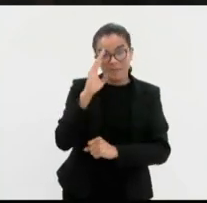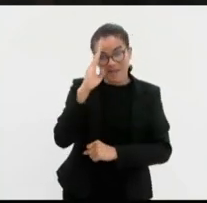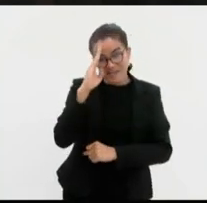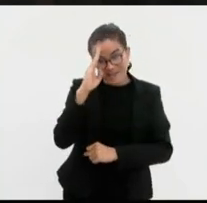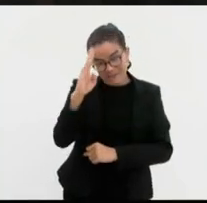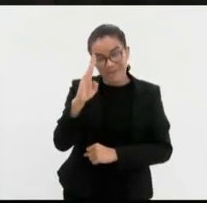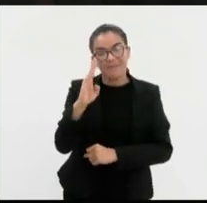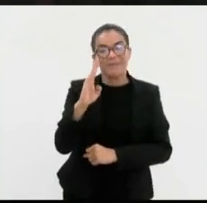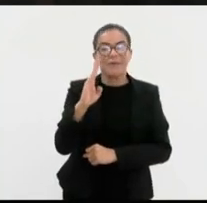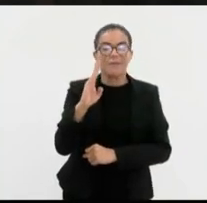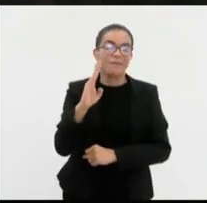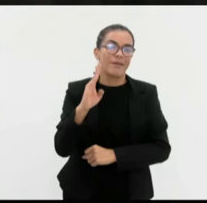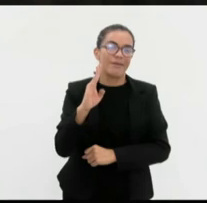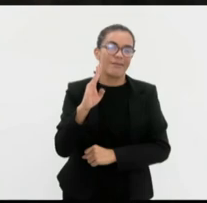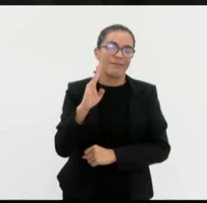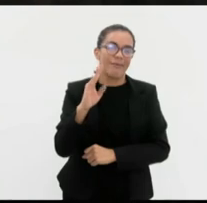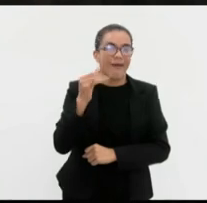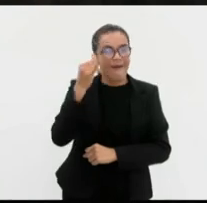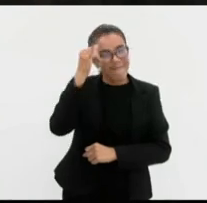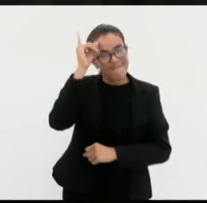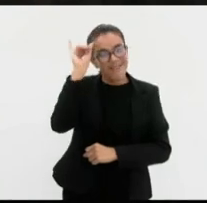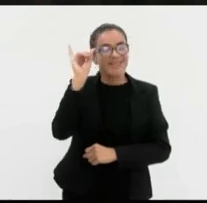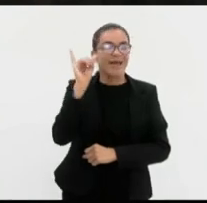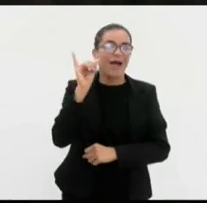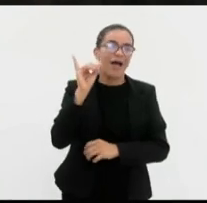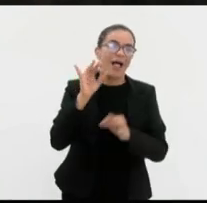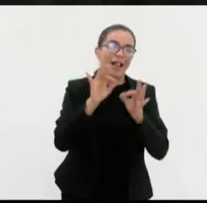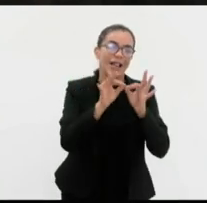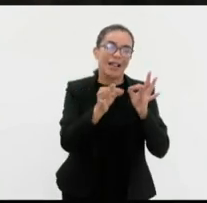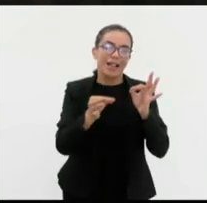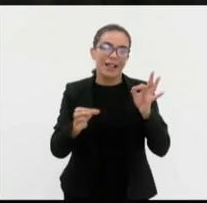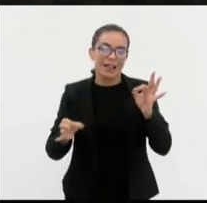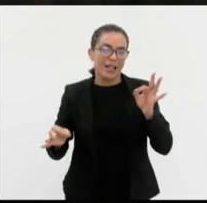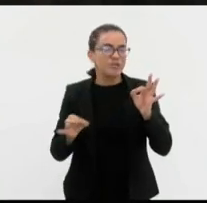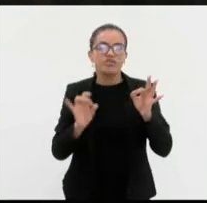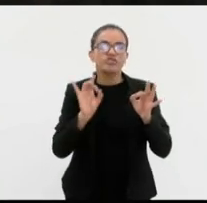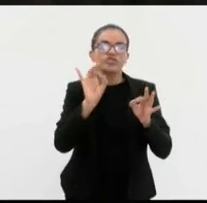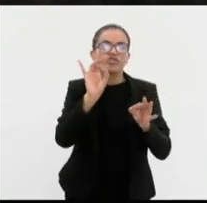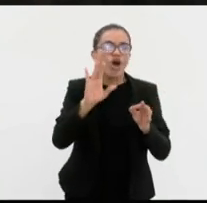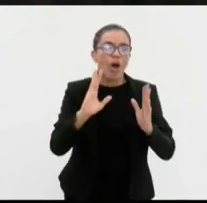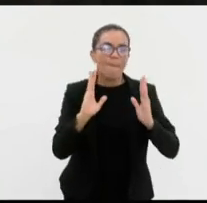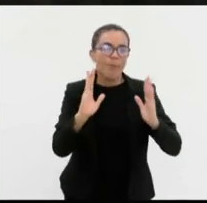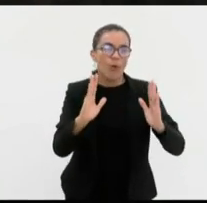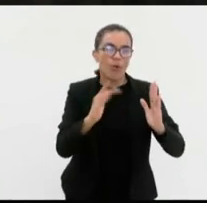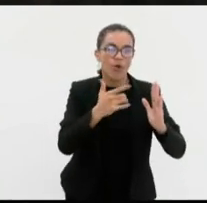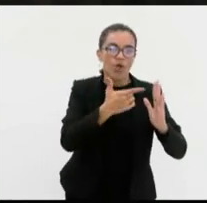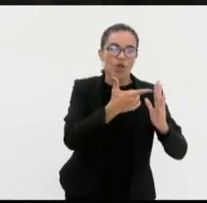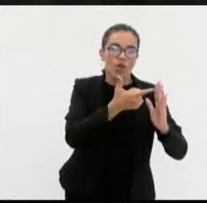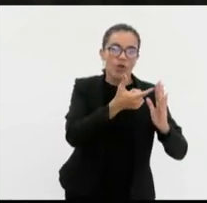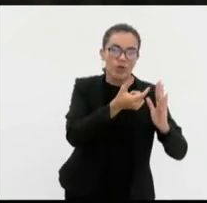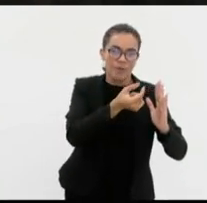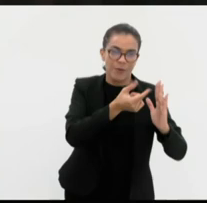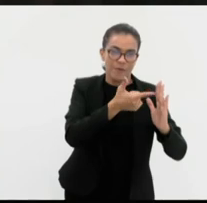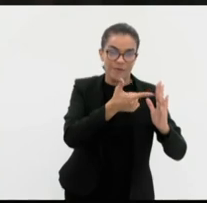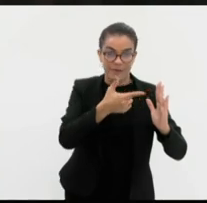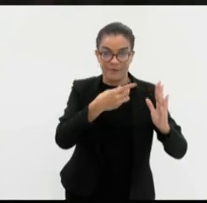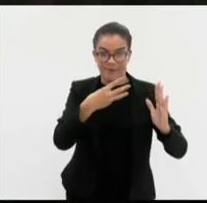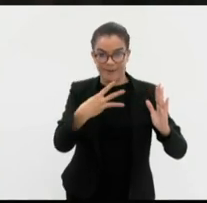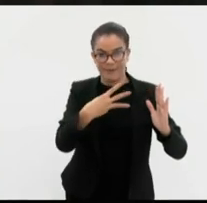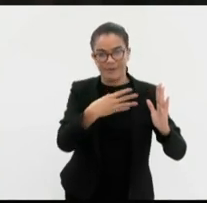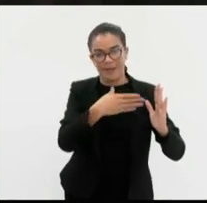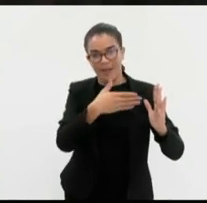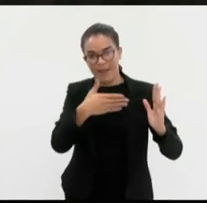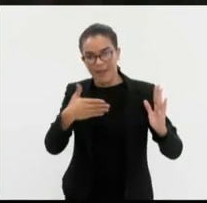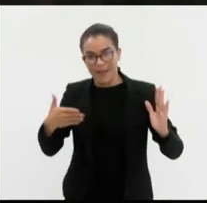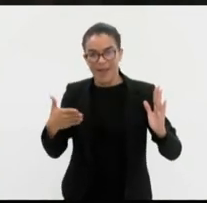atrás de 23 para cá de 23 para cá 2023 para cá